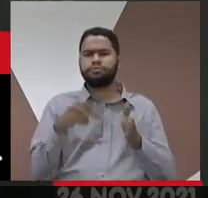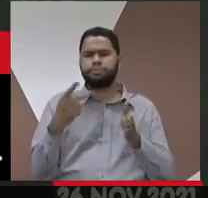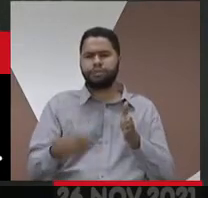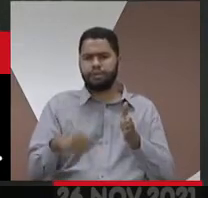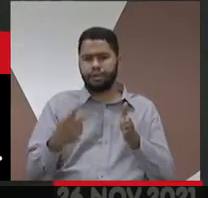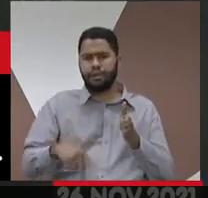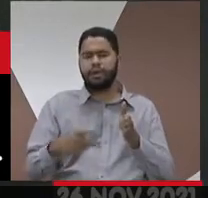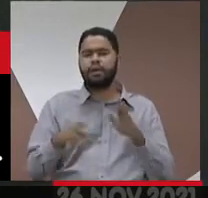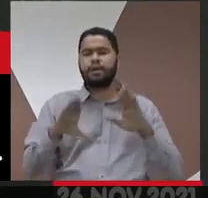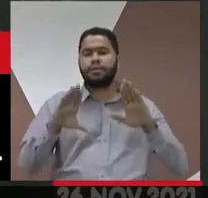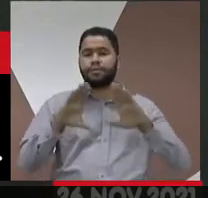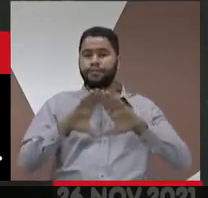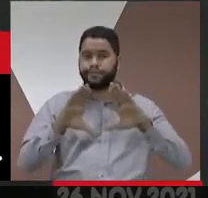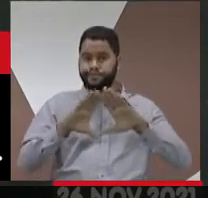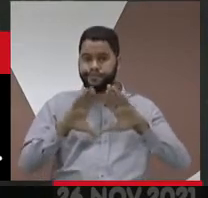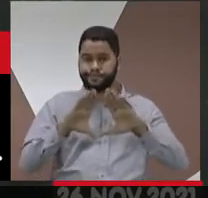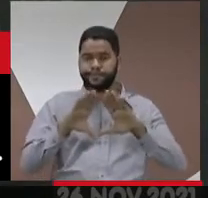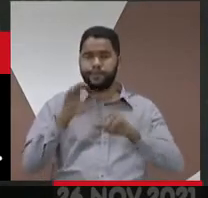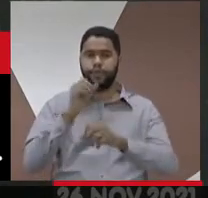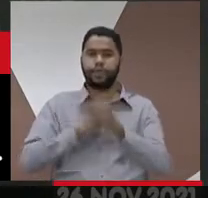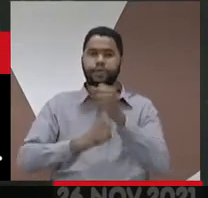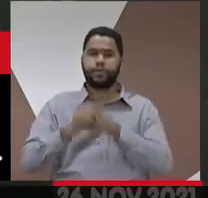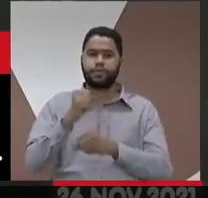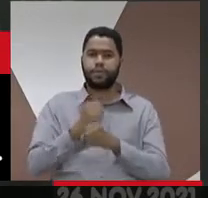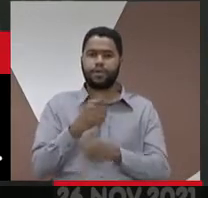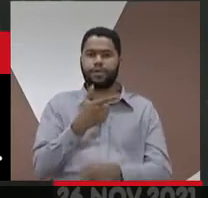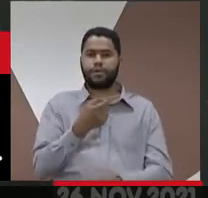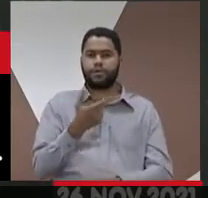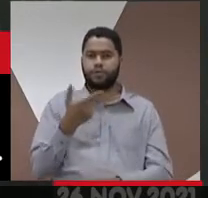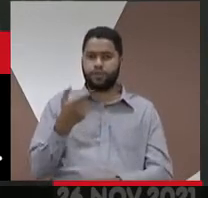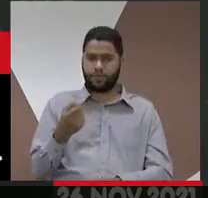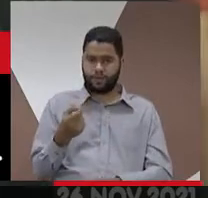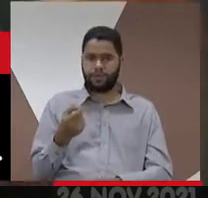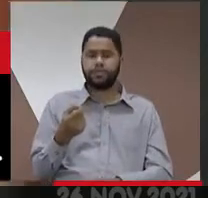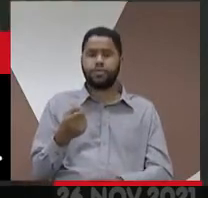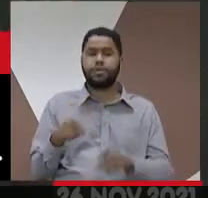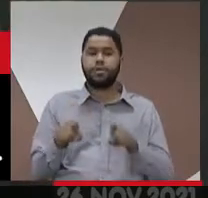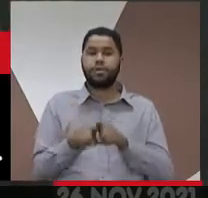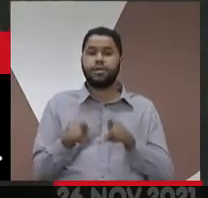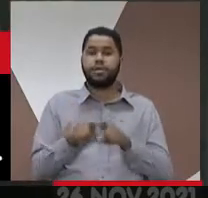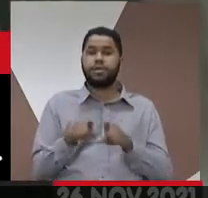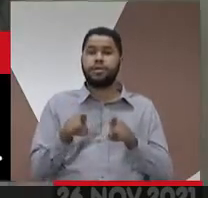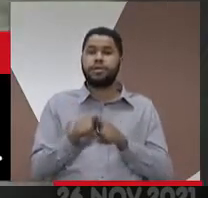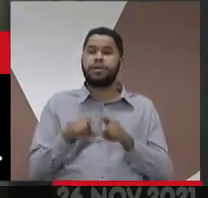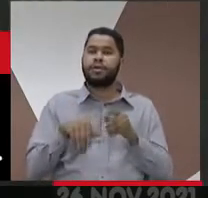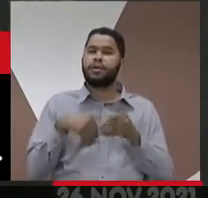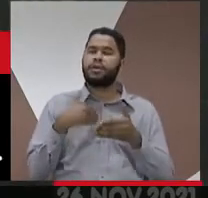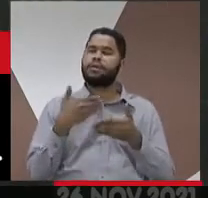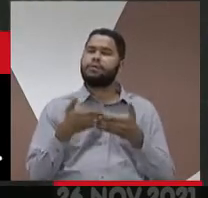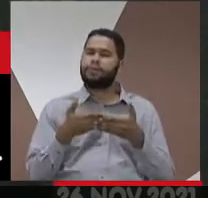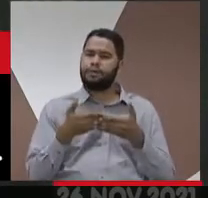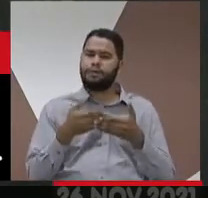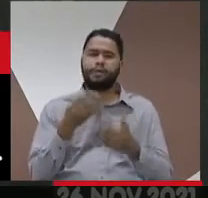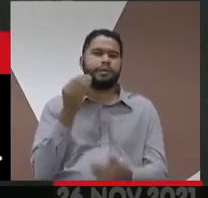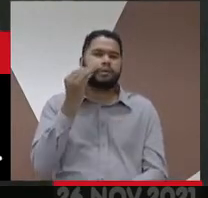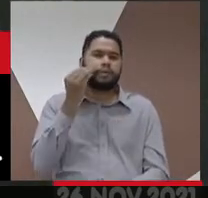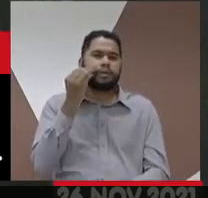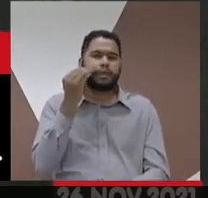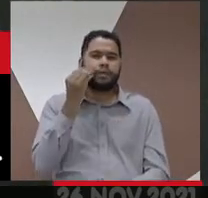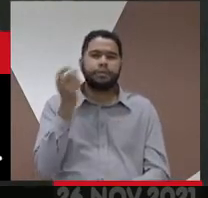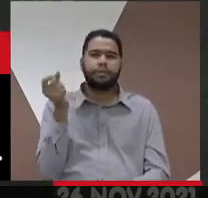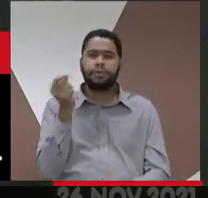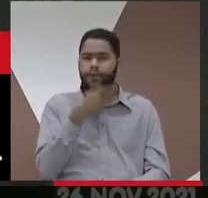Assembleia Legislativa no ano passado, 2020, e teve até tentativa de